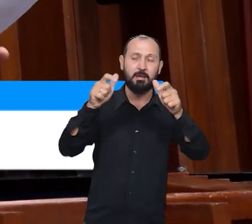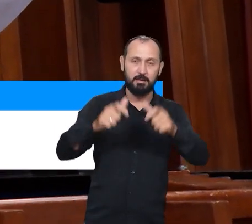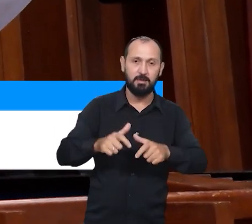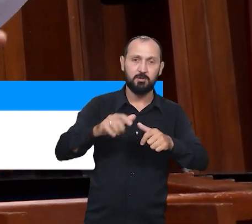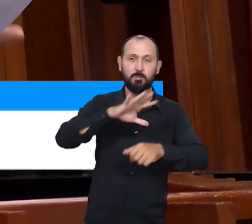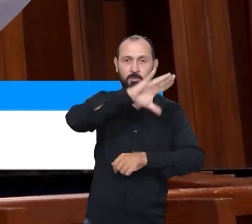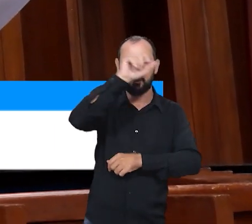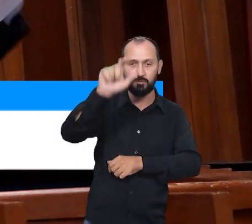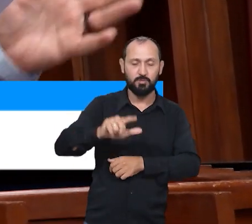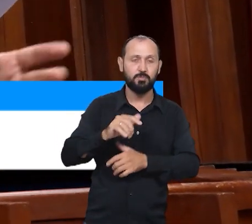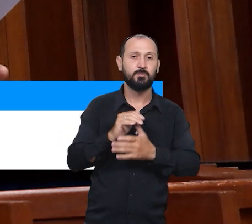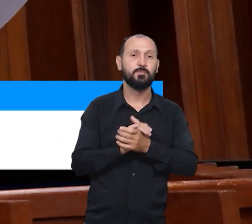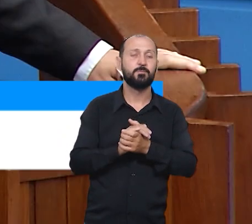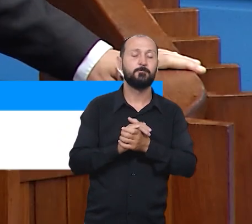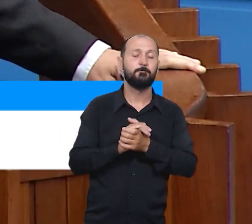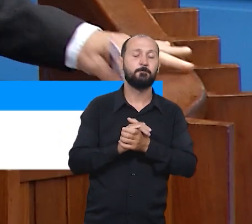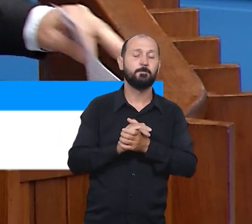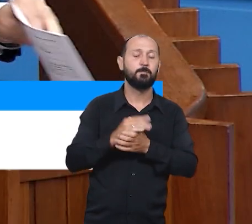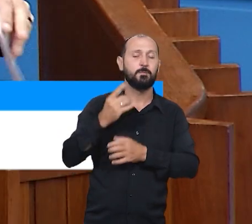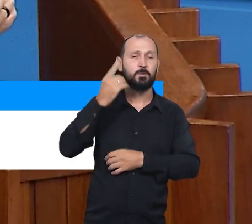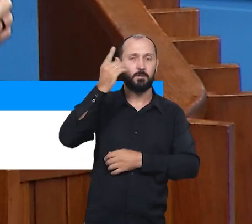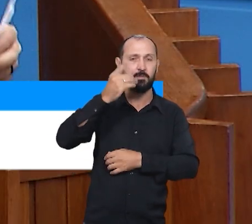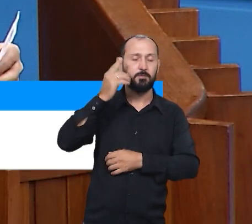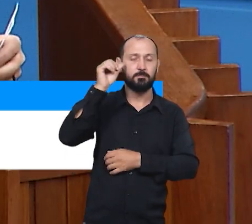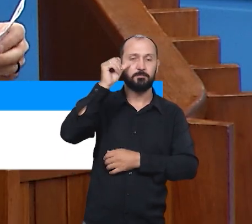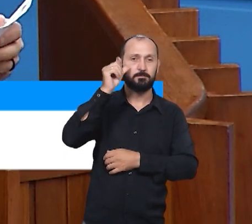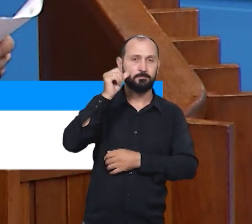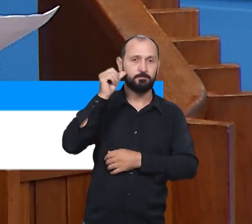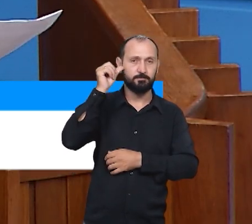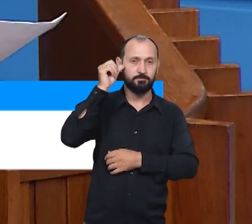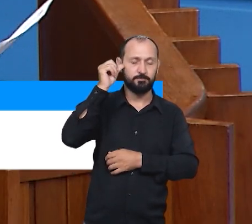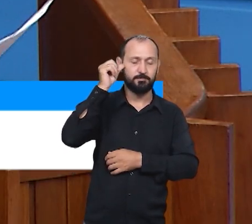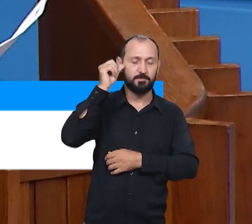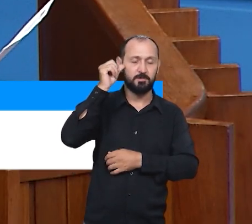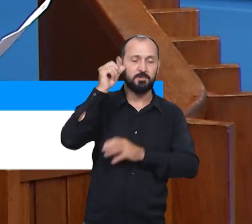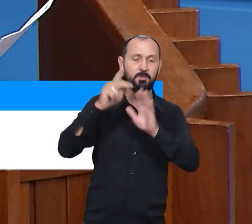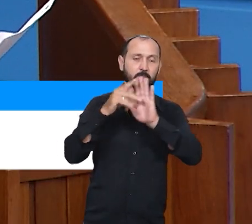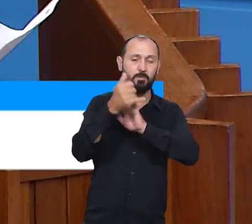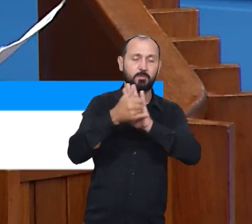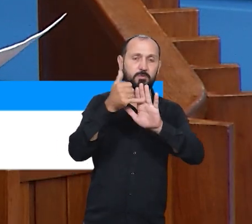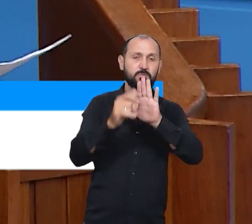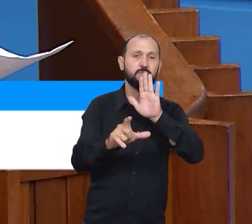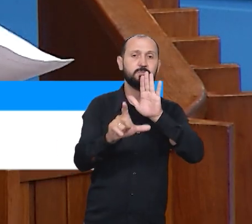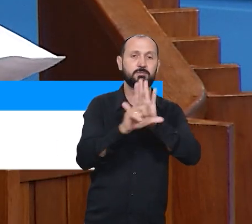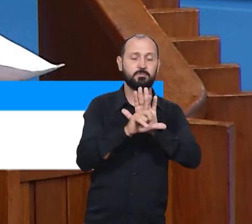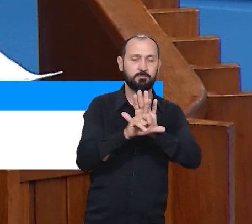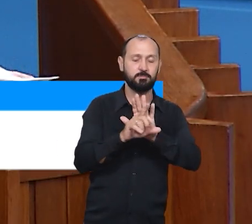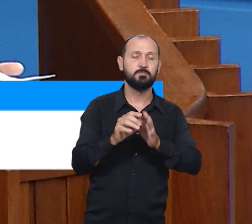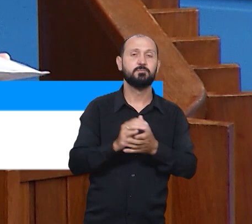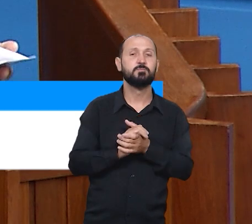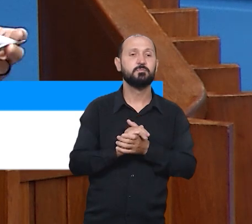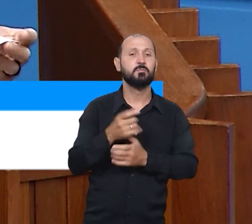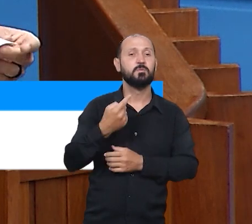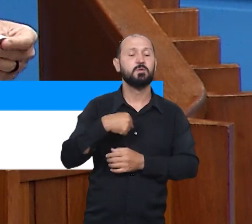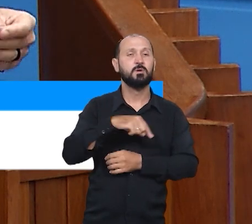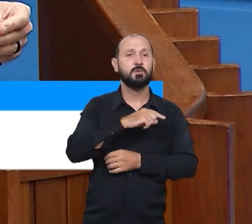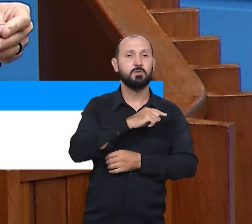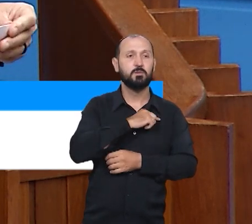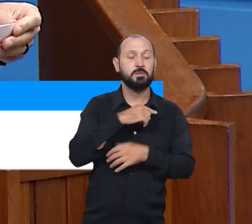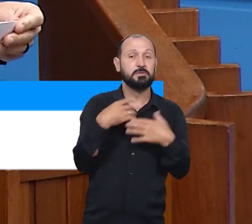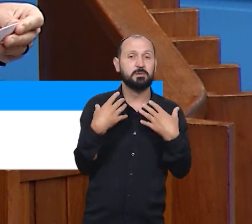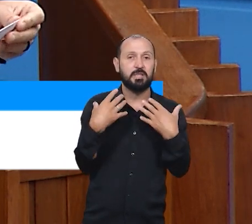do bioma sul-mato-grossense. Deputado Amarildo, portanto, preparou este projeto de lei e